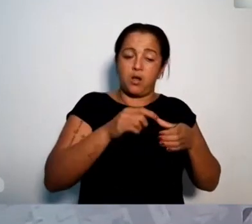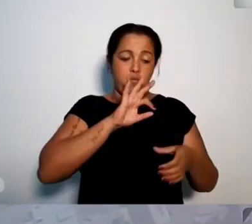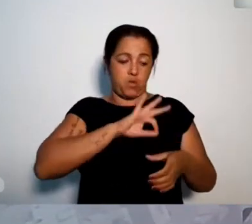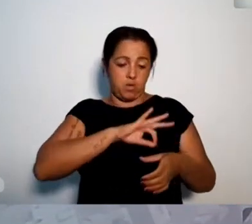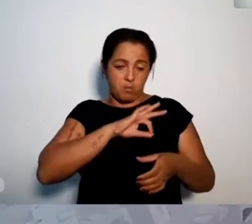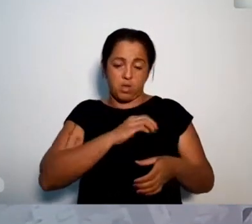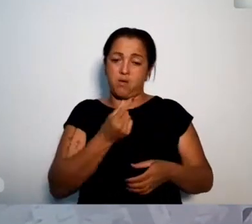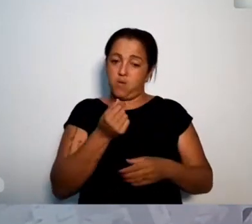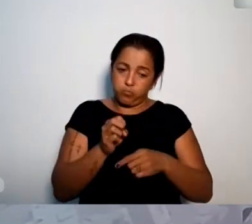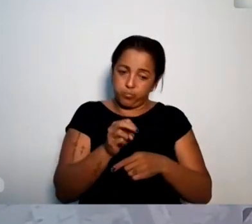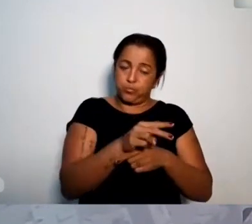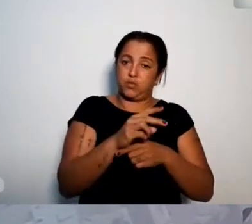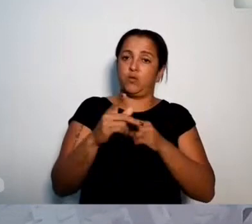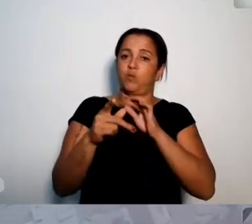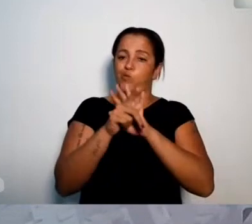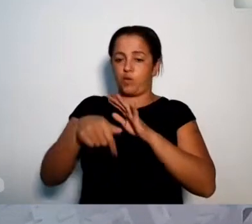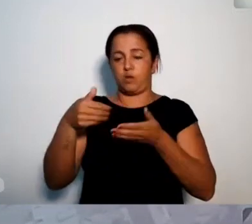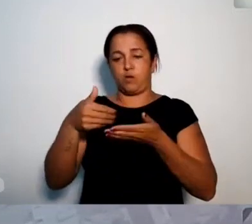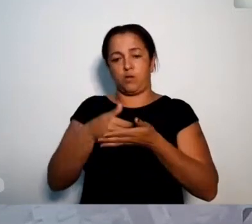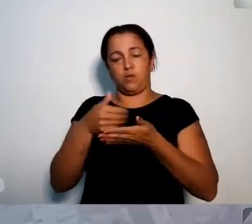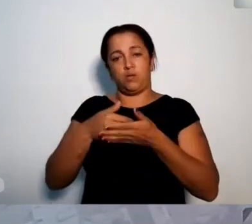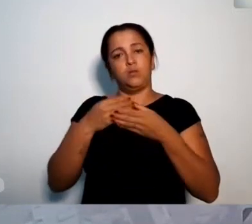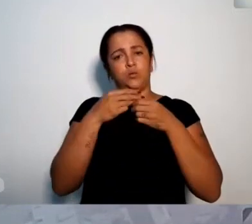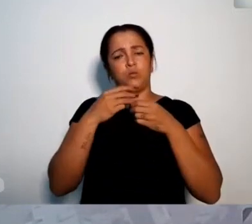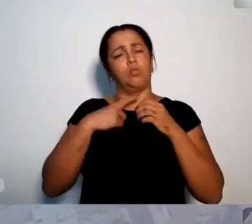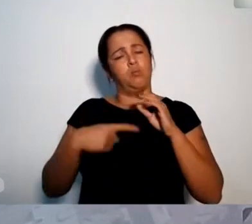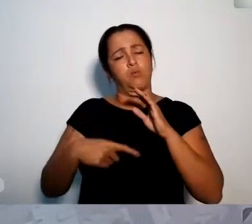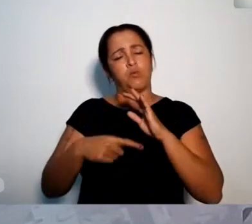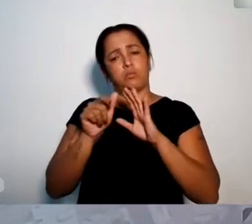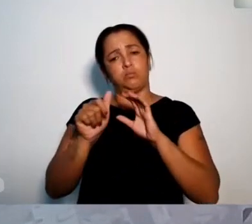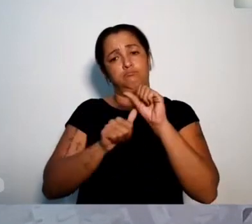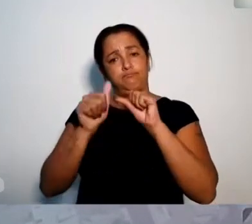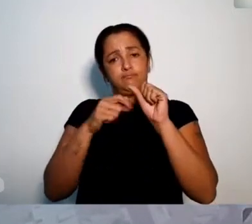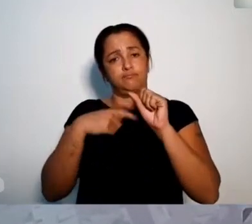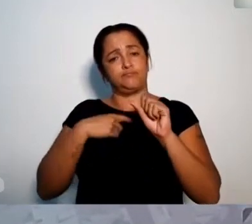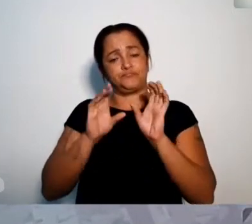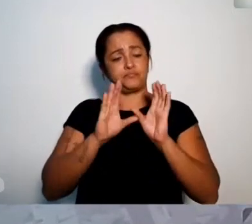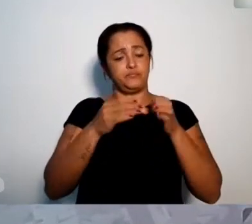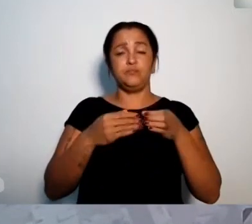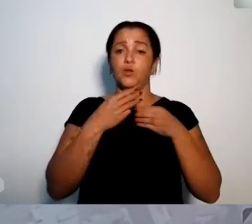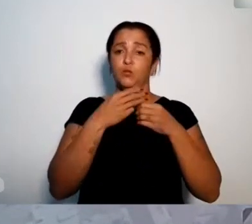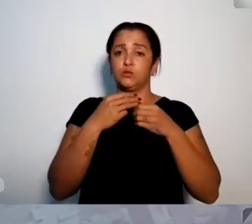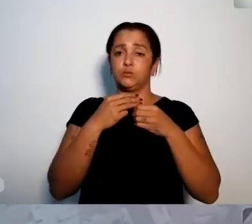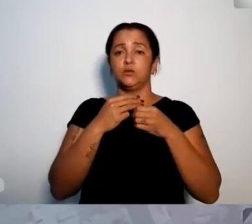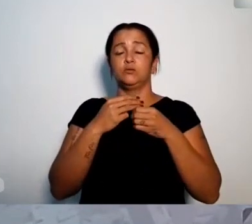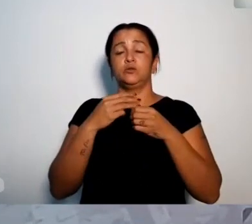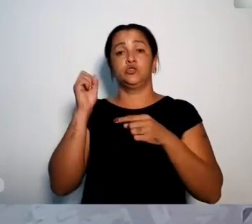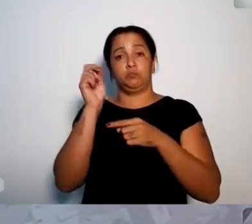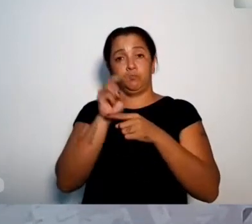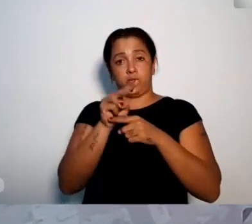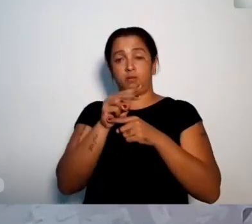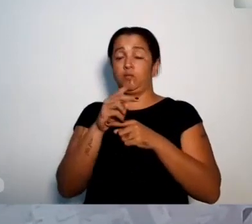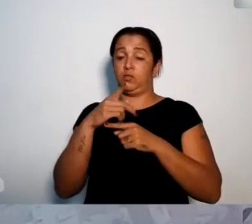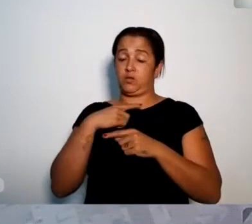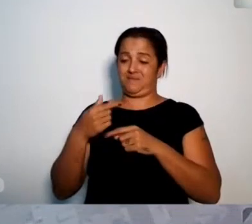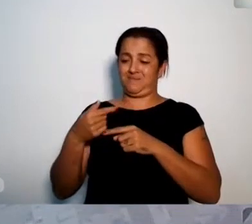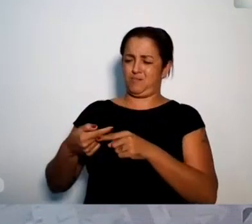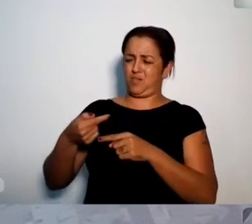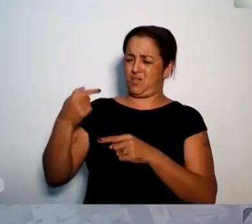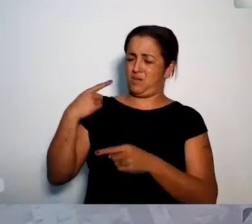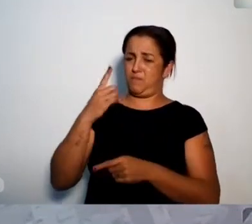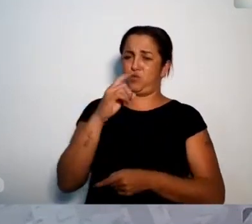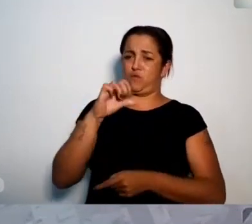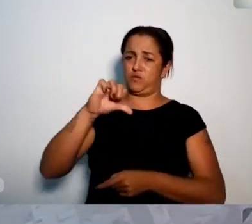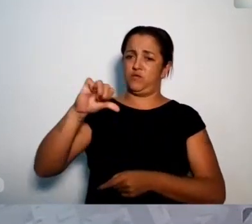que é, na verdade, a transformação da Comissão Municipal de Emprego, que existe desde o ano de 96, a um